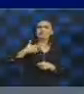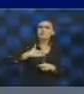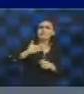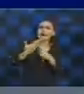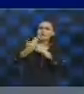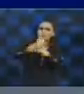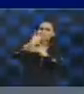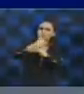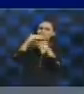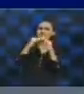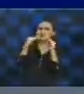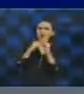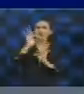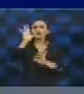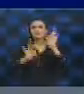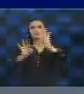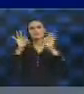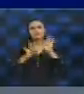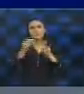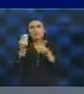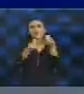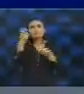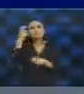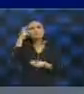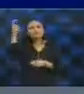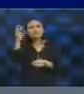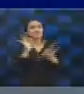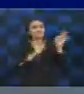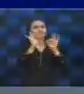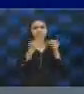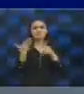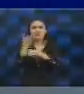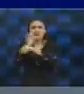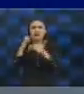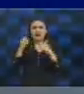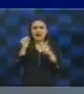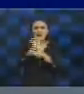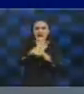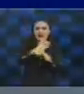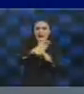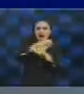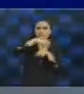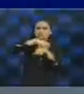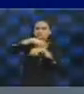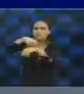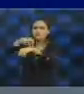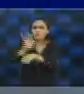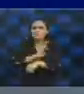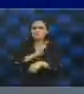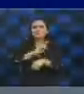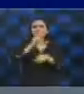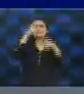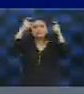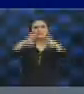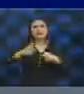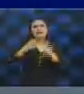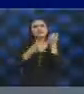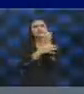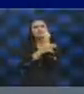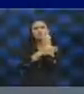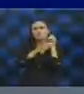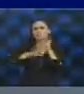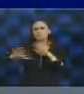casa, falando de sistema inteligente de mobilidade, falando do meu bairro vivo e falando do Cidade Segura, um projeto